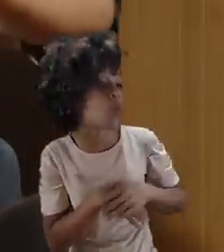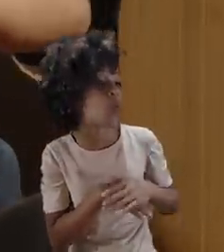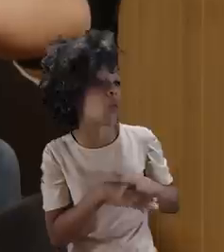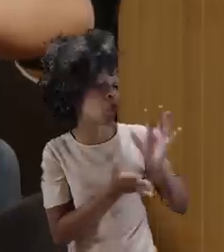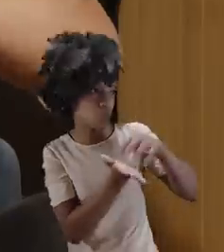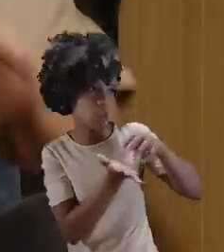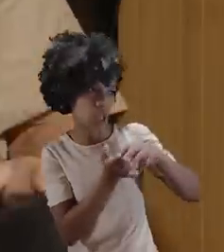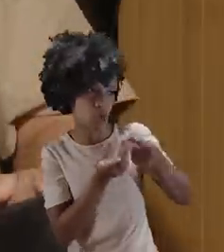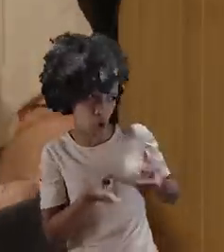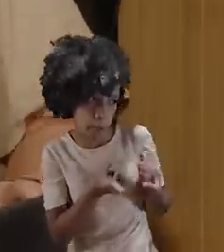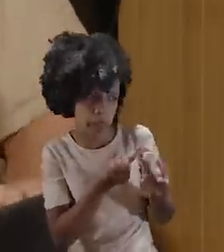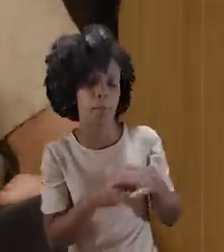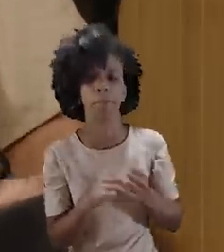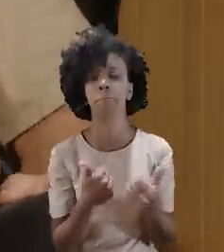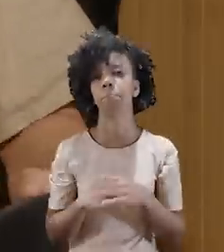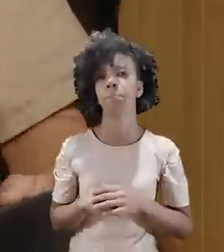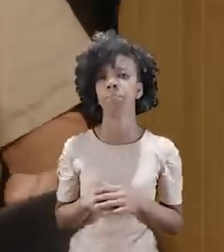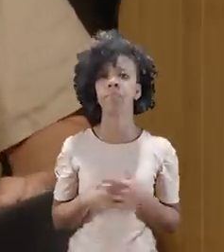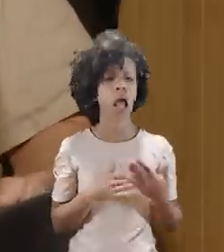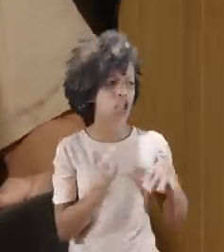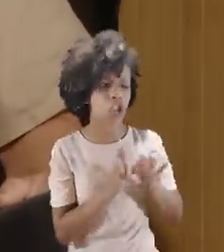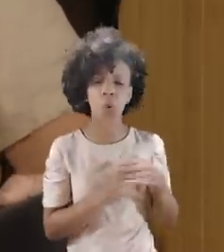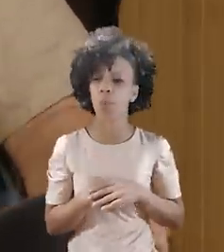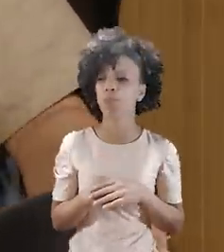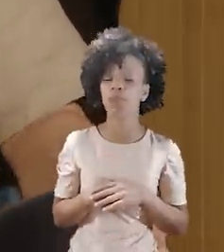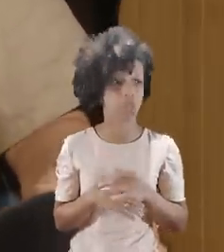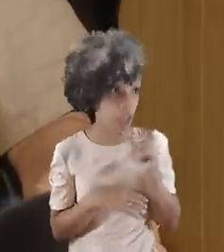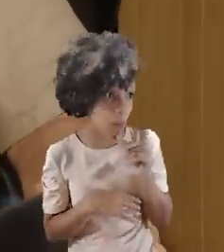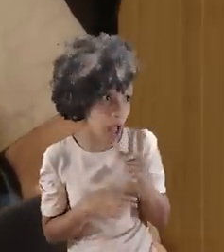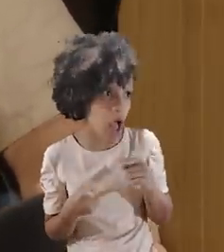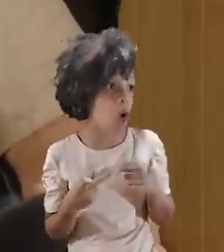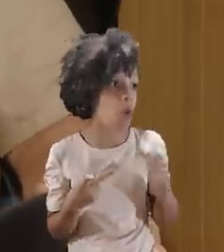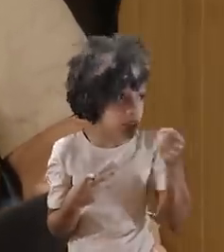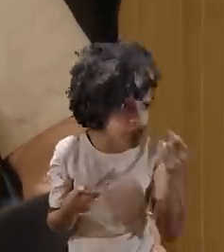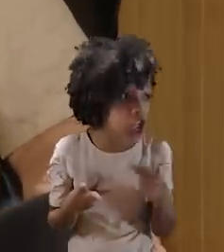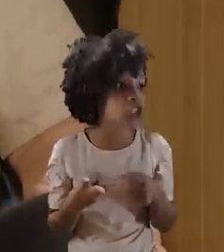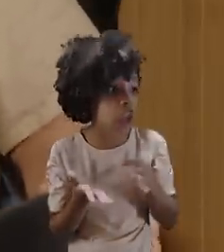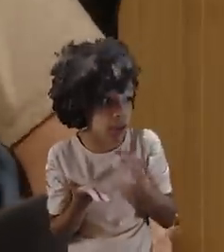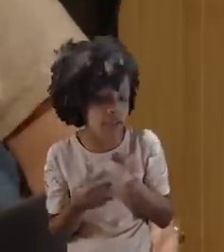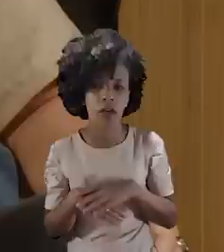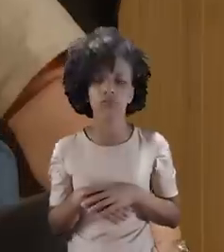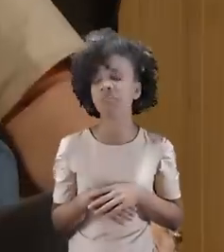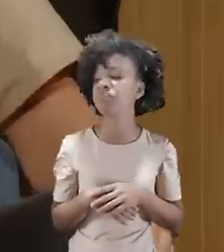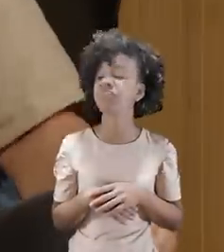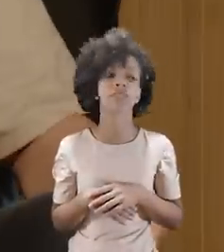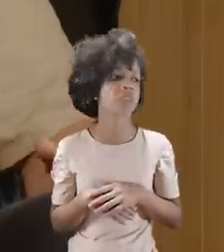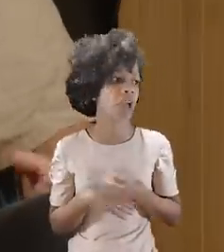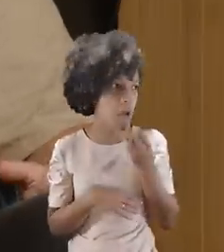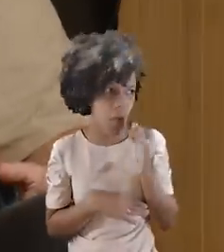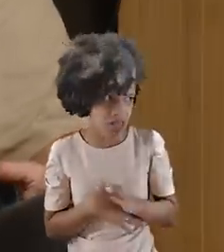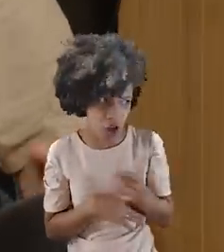centro comercial Itália e aí porque é uma água alguma coisa nem nem nem